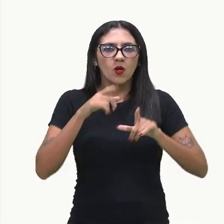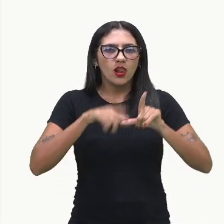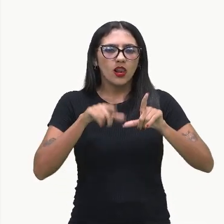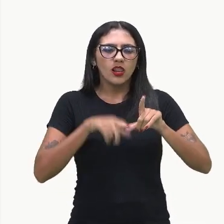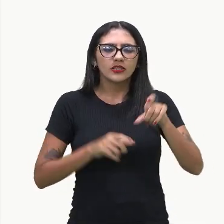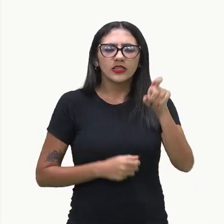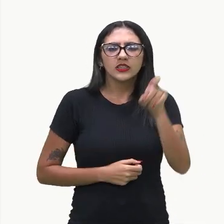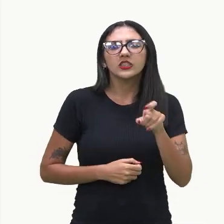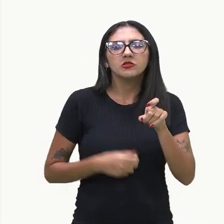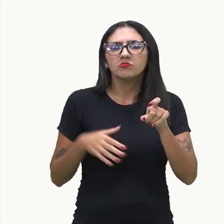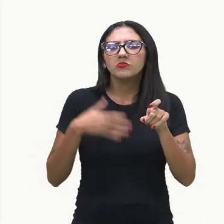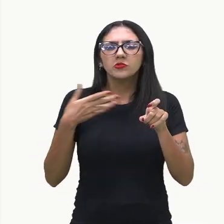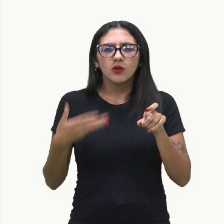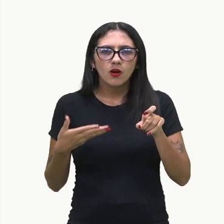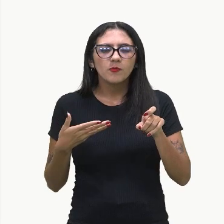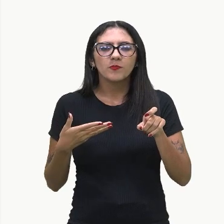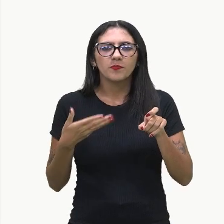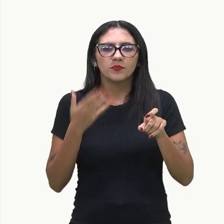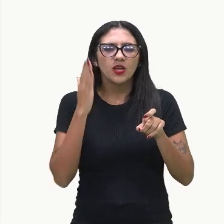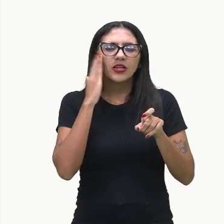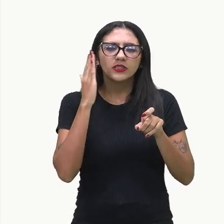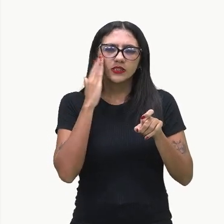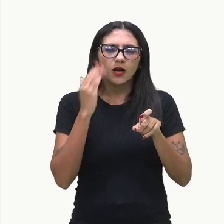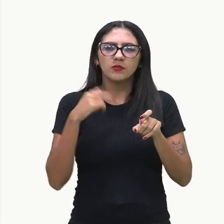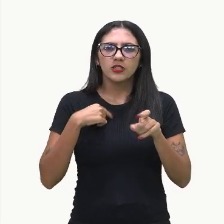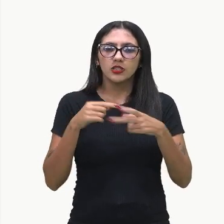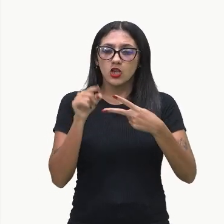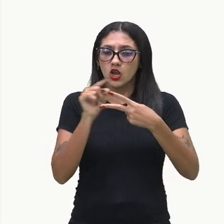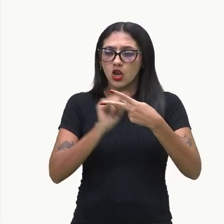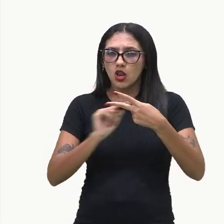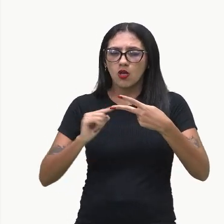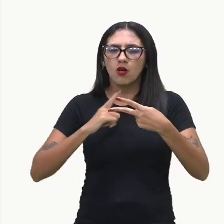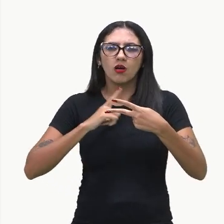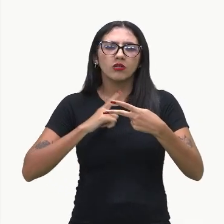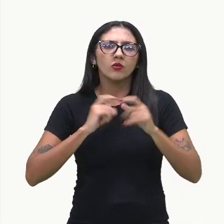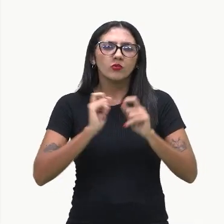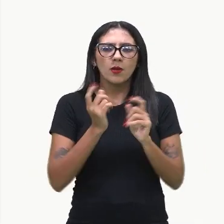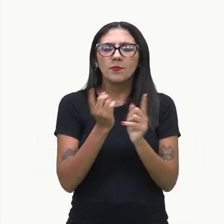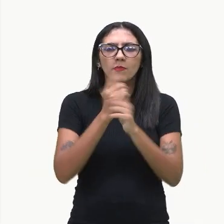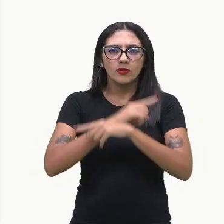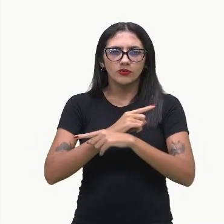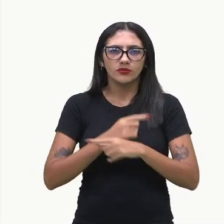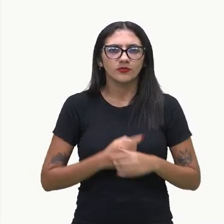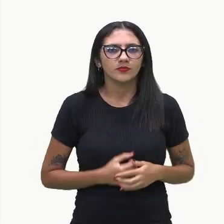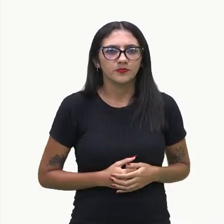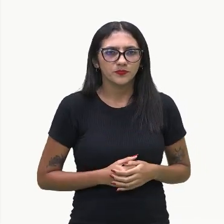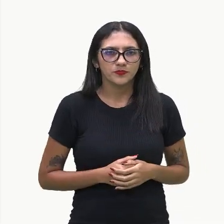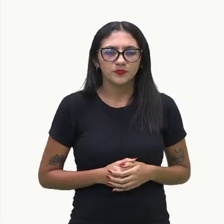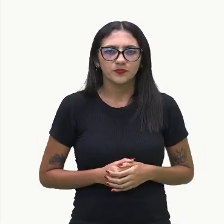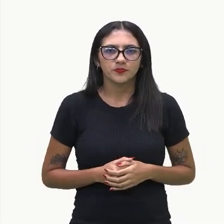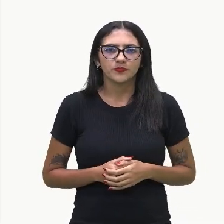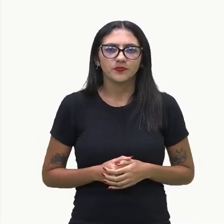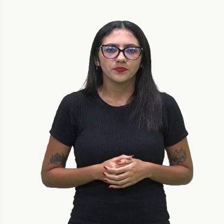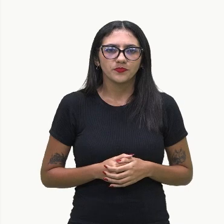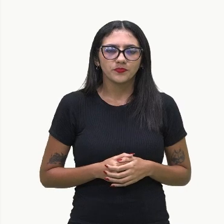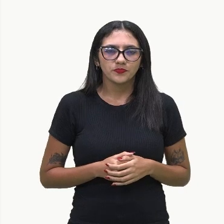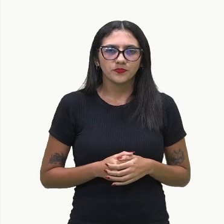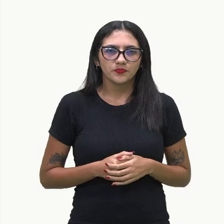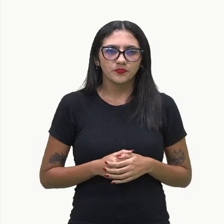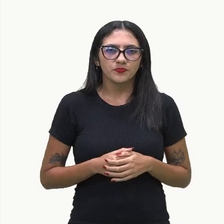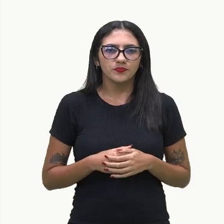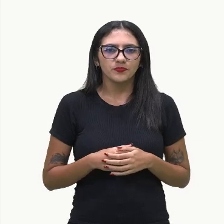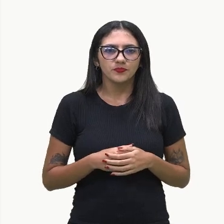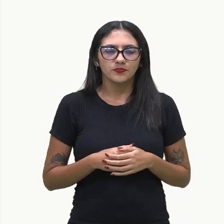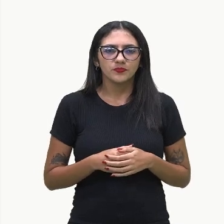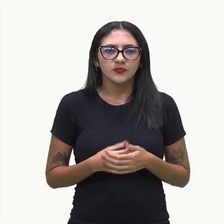do x, sabendo que eles são opostos pelo vértice. Cheguei nesta igualdade, onde eu